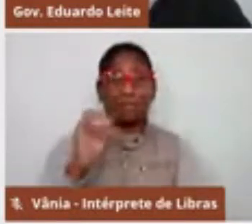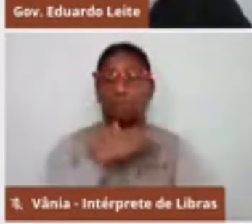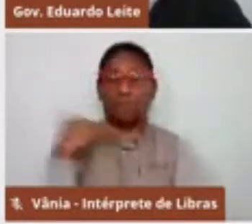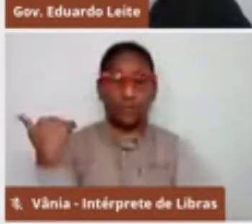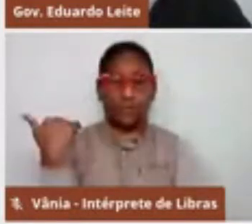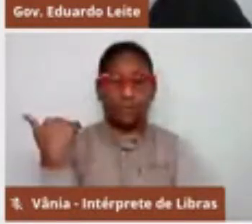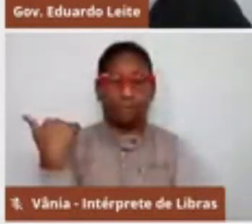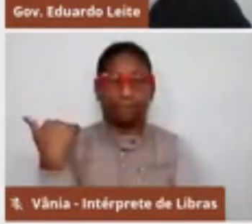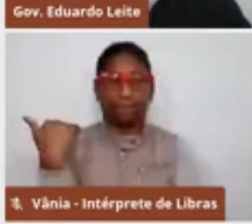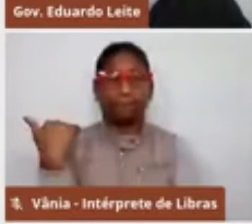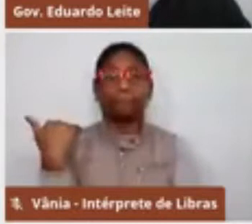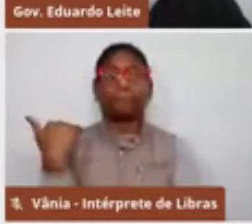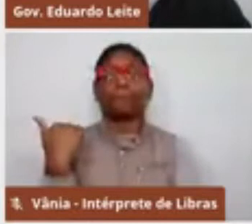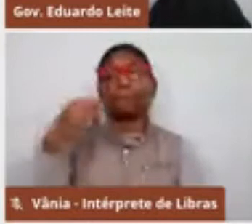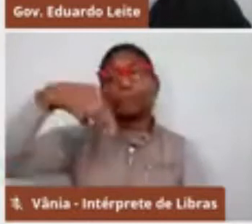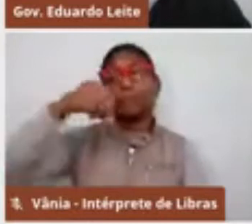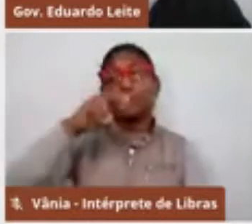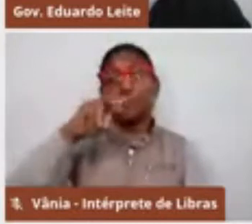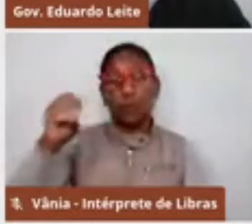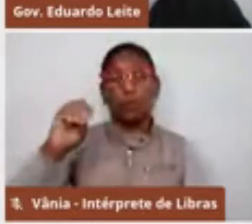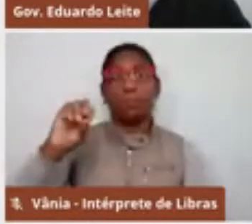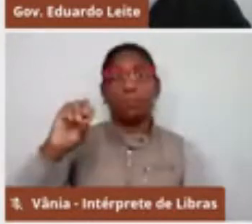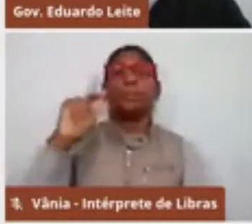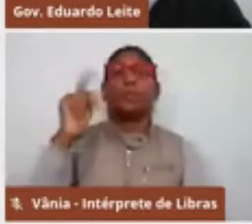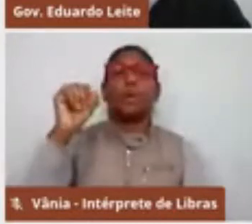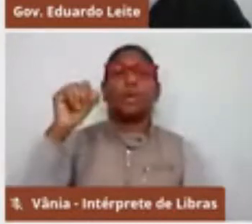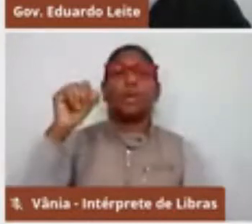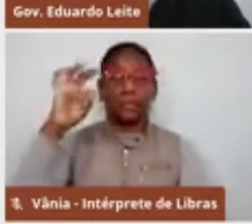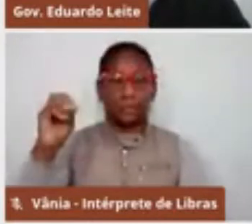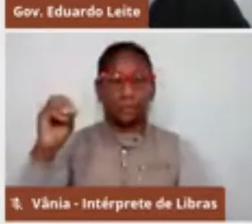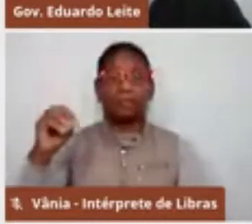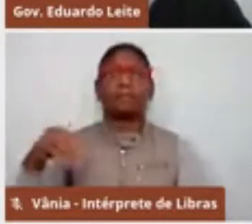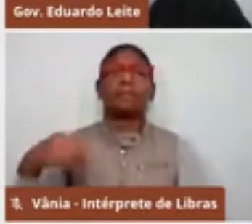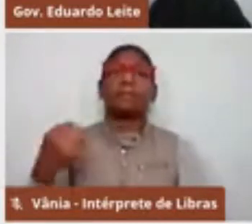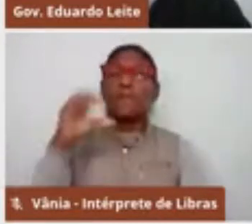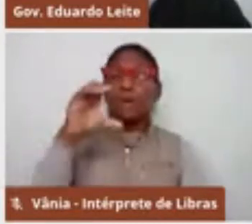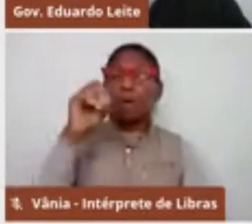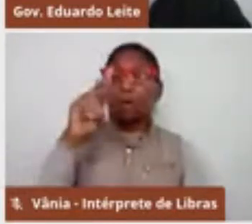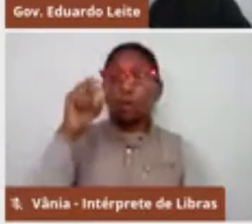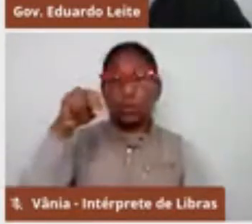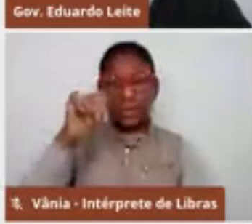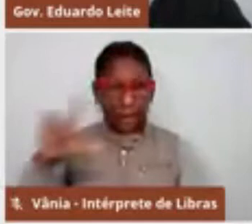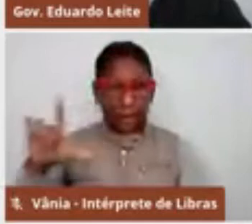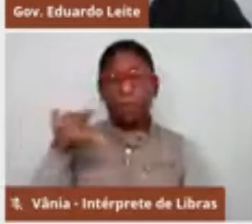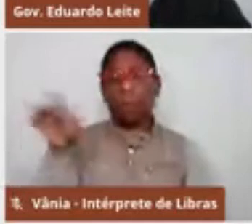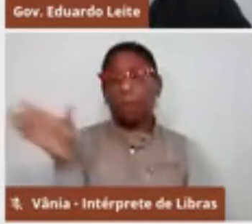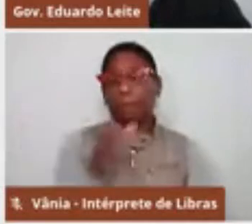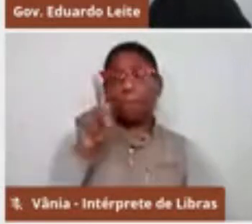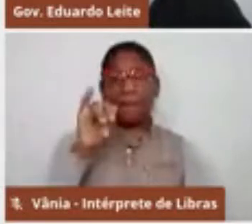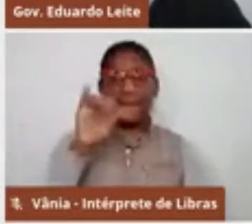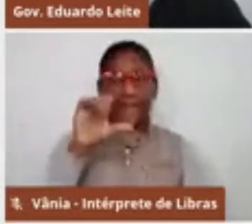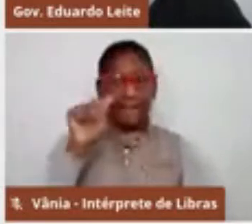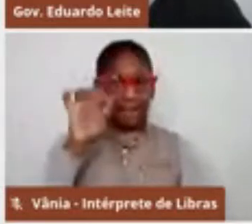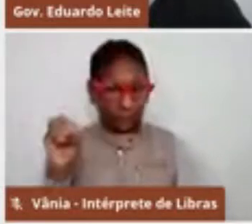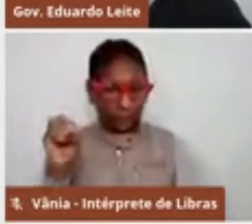óbitos, que são os municípios de Morro, Reuter, Arambaré, São Lourenço do Sul e Coronel Bicaco. Na verdade, São Lourenço do Sul está lá abarcada